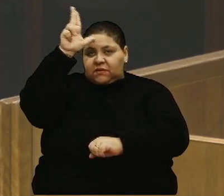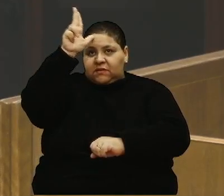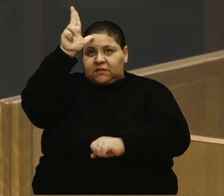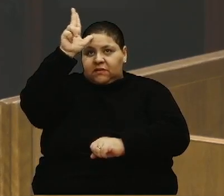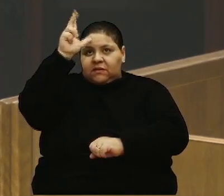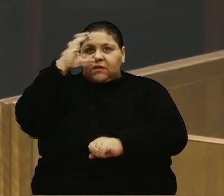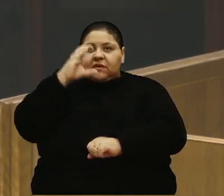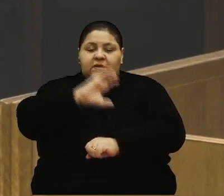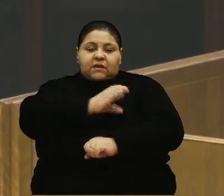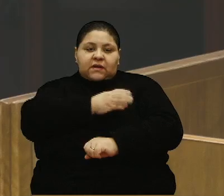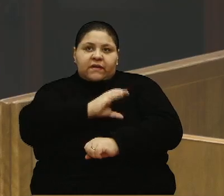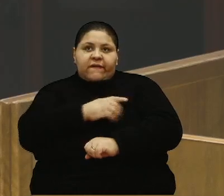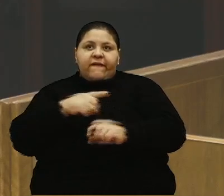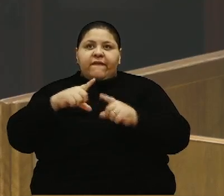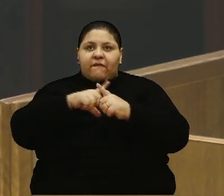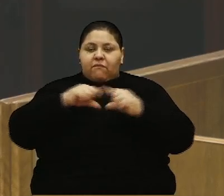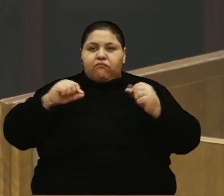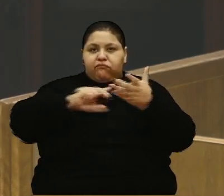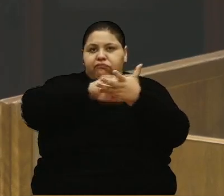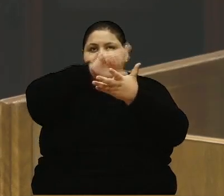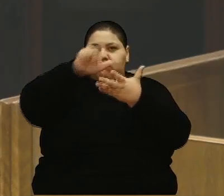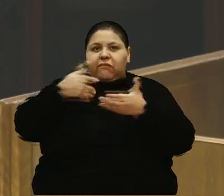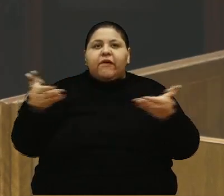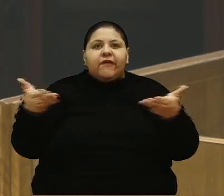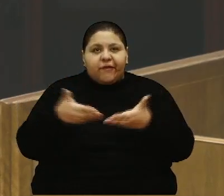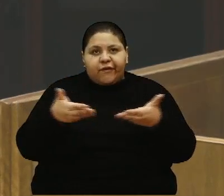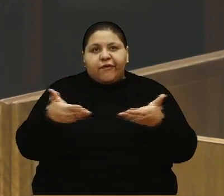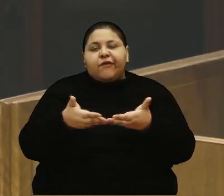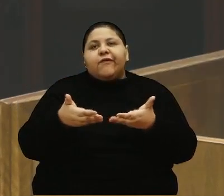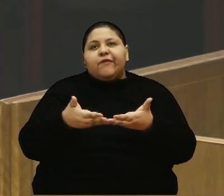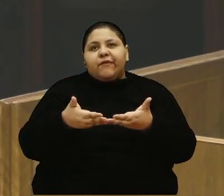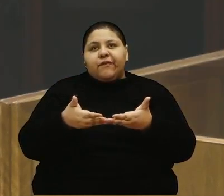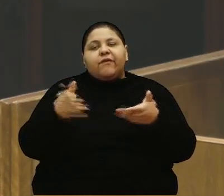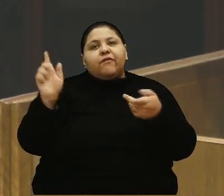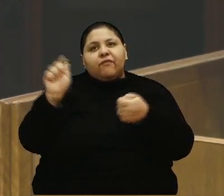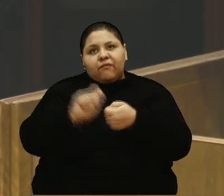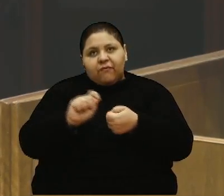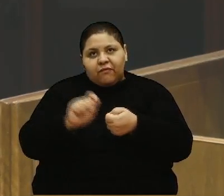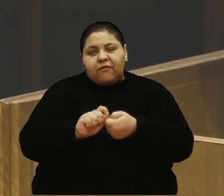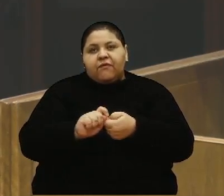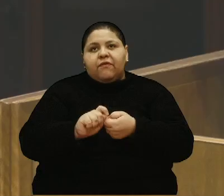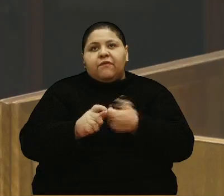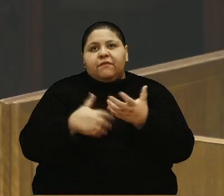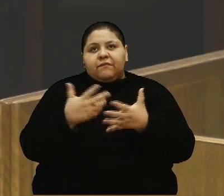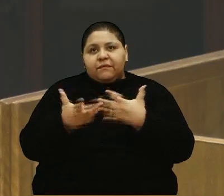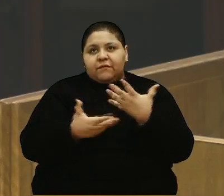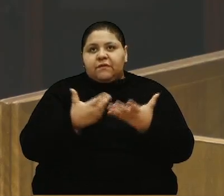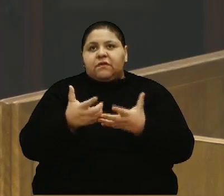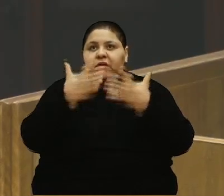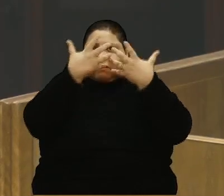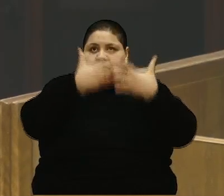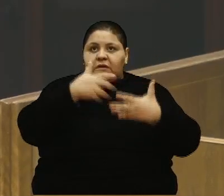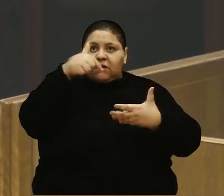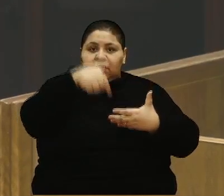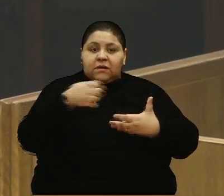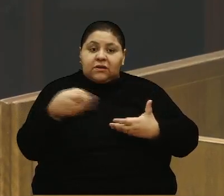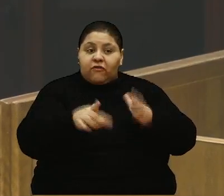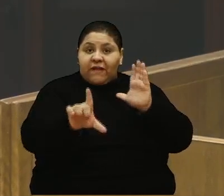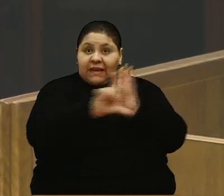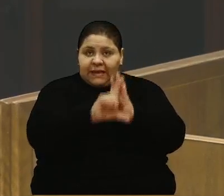França, Itália, Japão e Reino Unido já estão fazendo funcionar essa nova